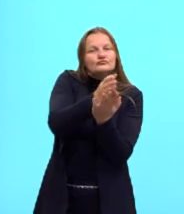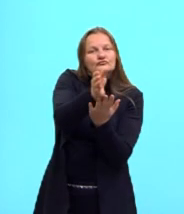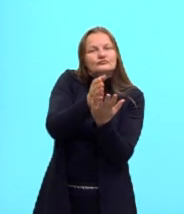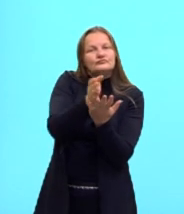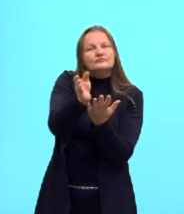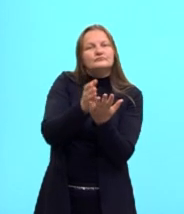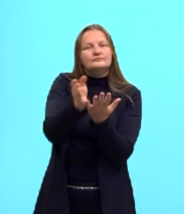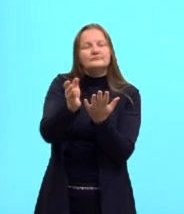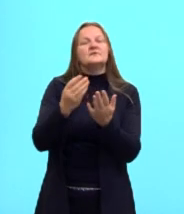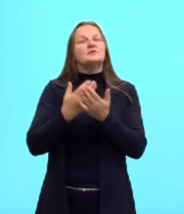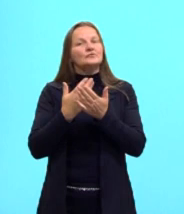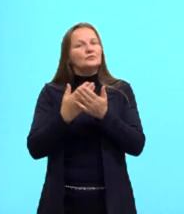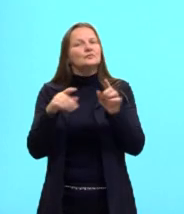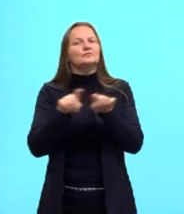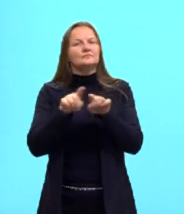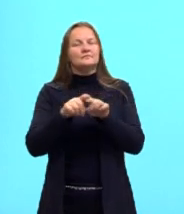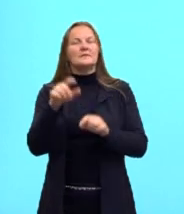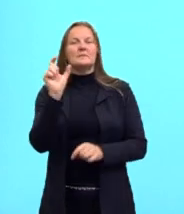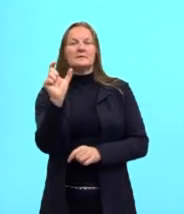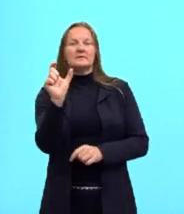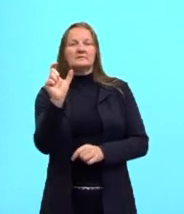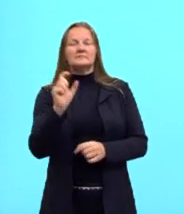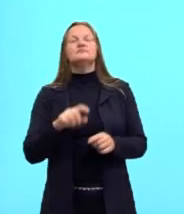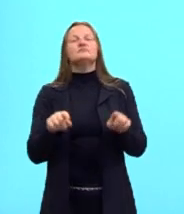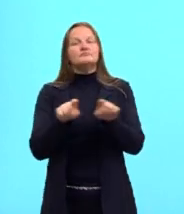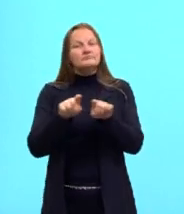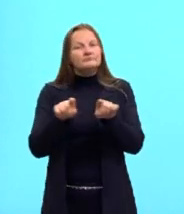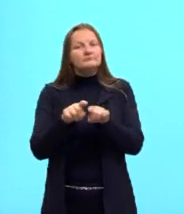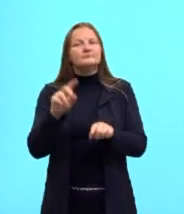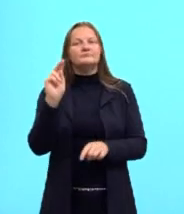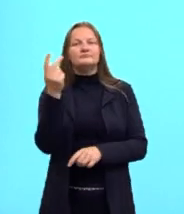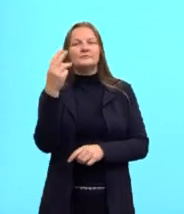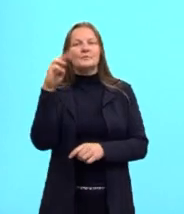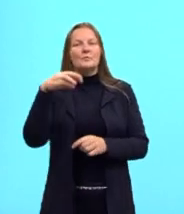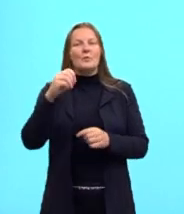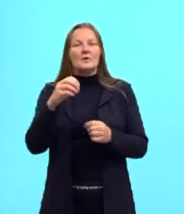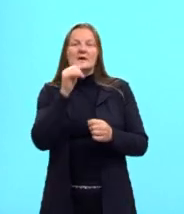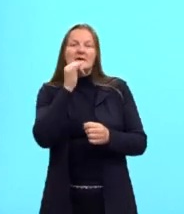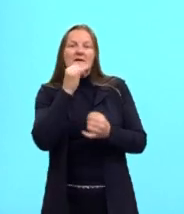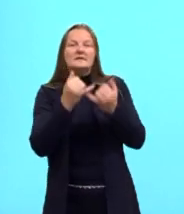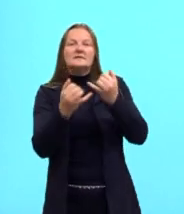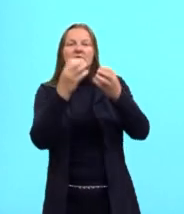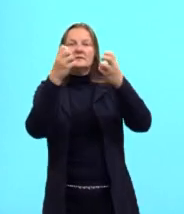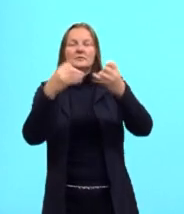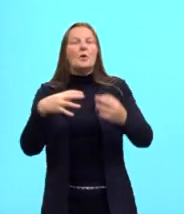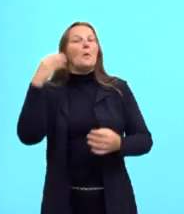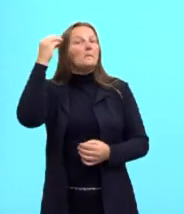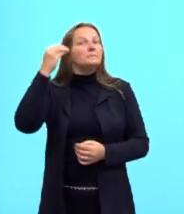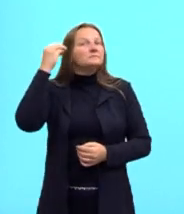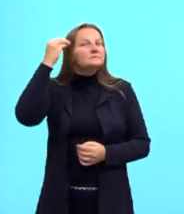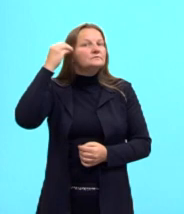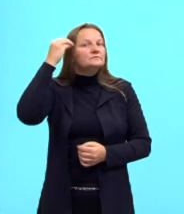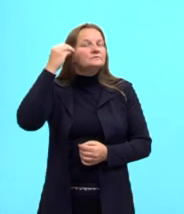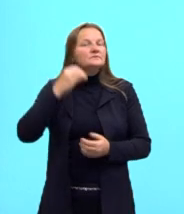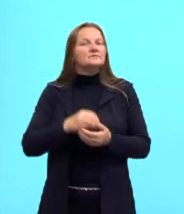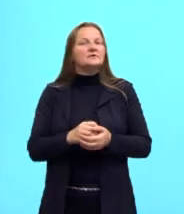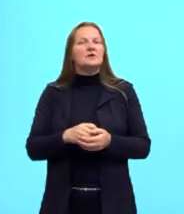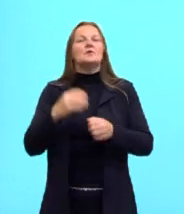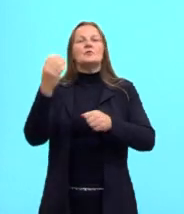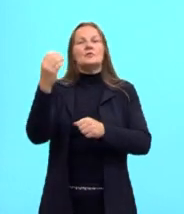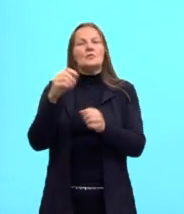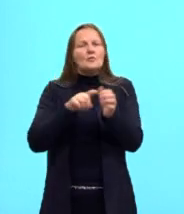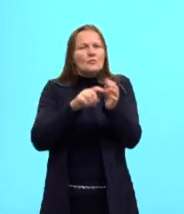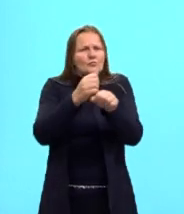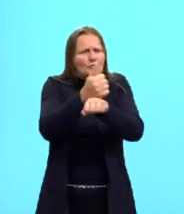que vão trazer aí a palavra humor né Por exemplo a psicologia porque dentro